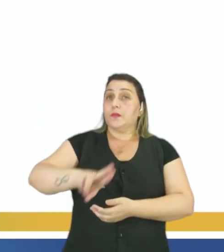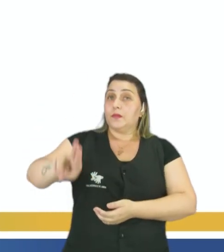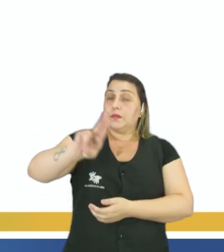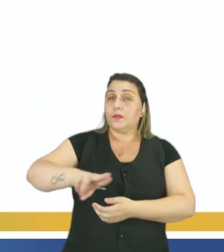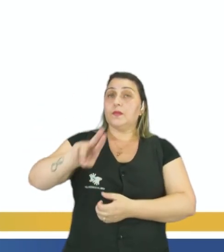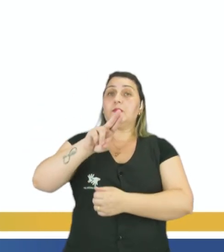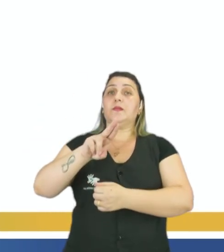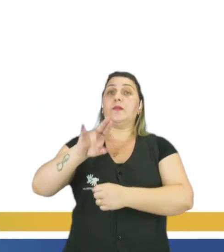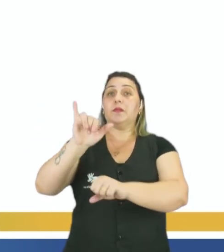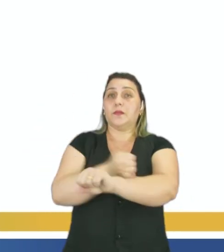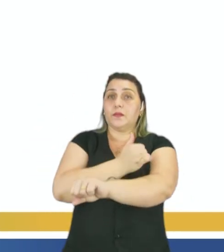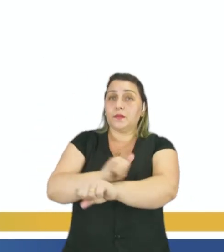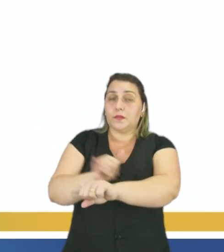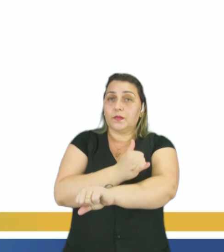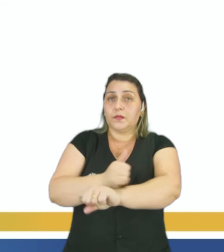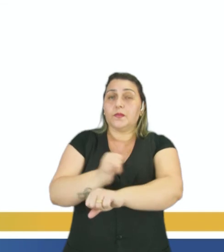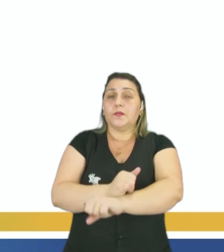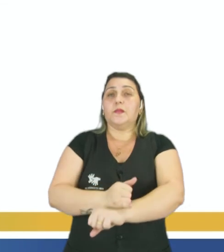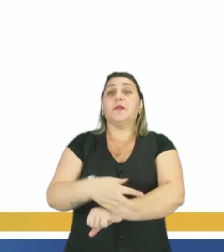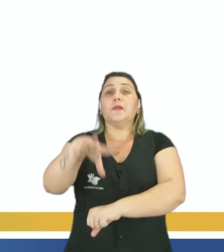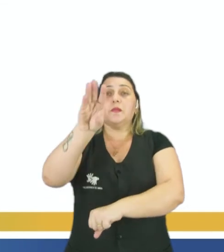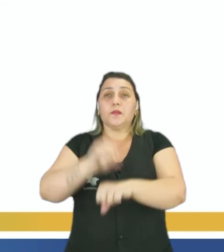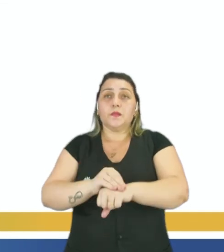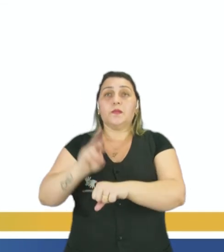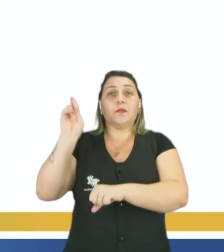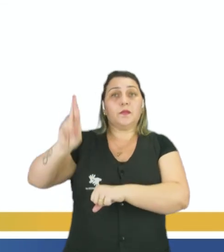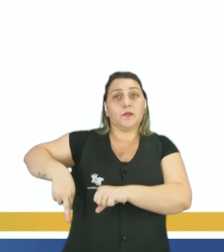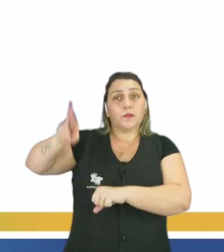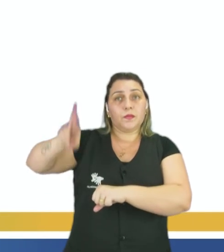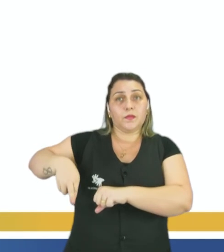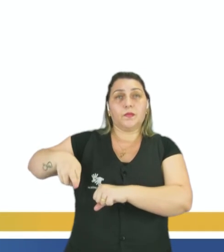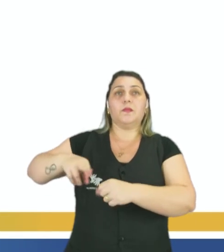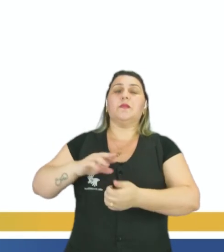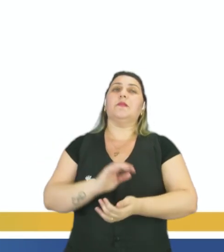utilizaram a estratégia dos conhecimentos sobre razão, gente.